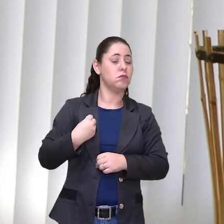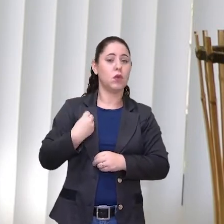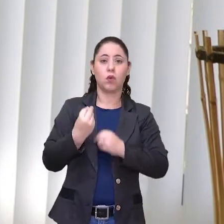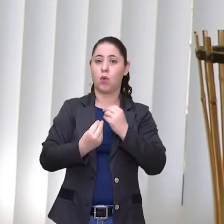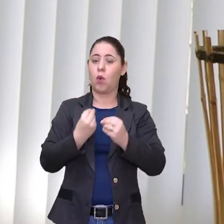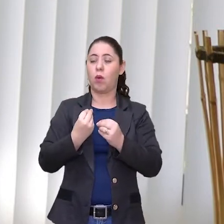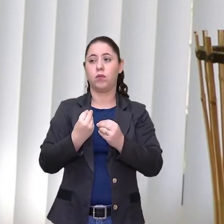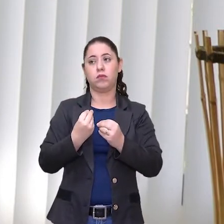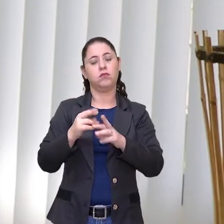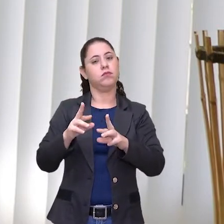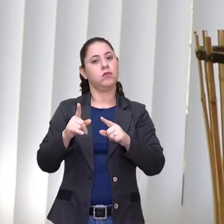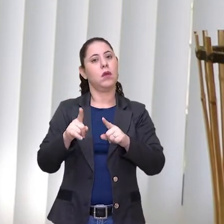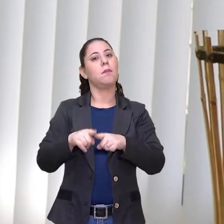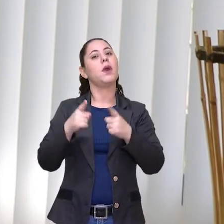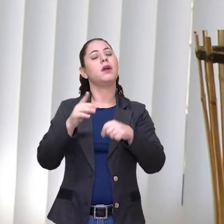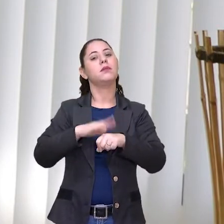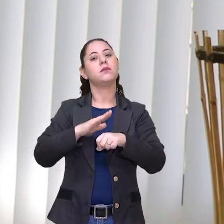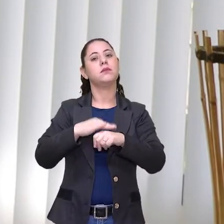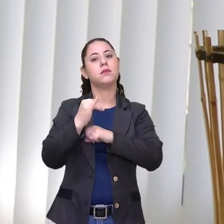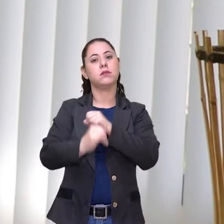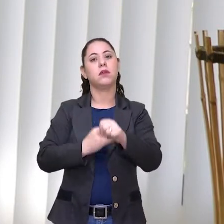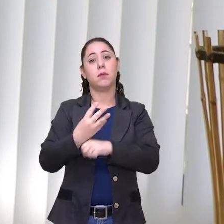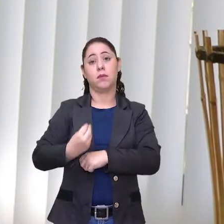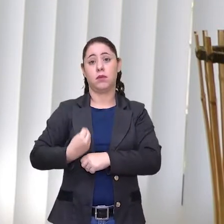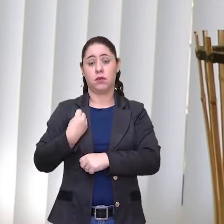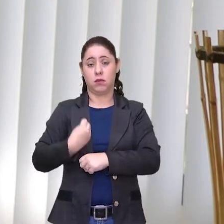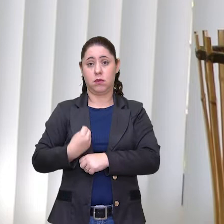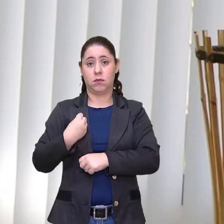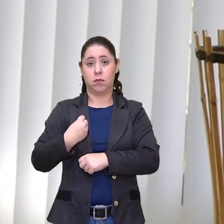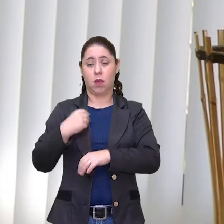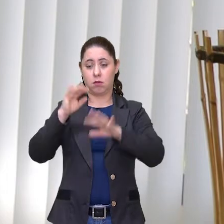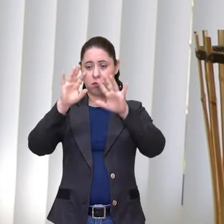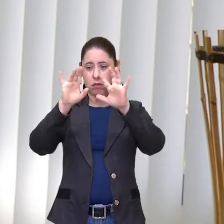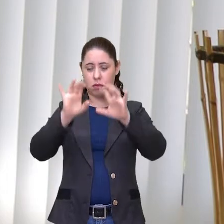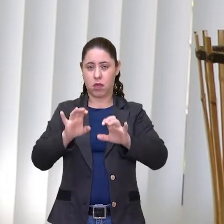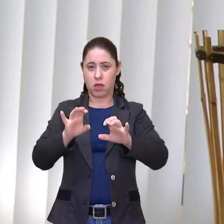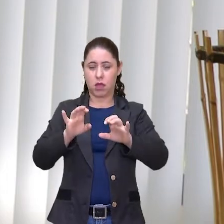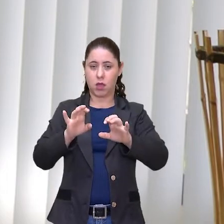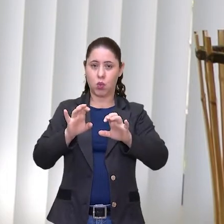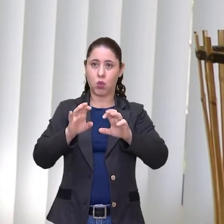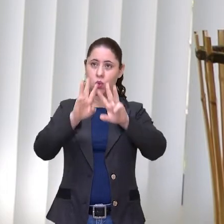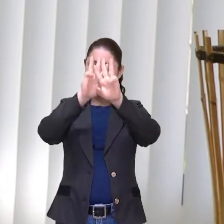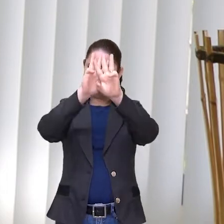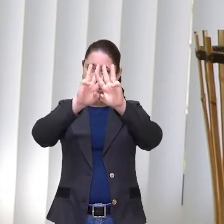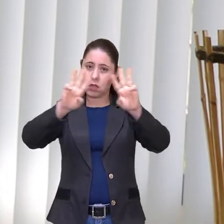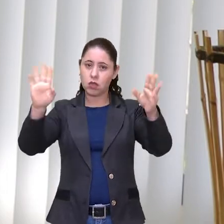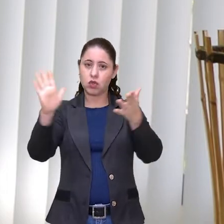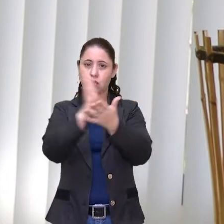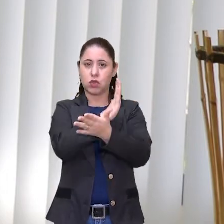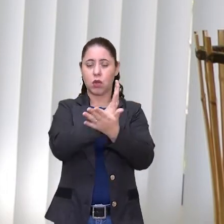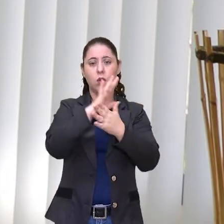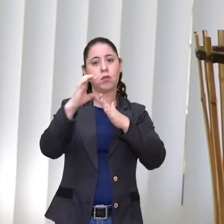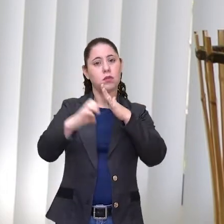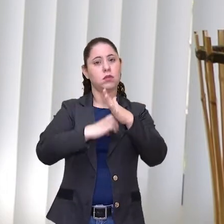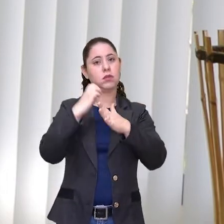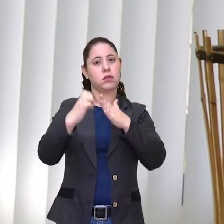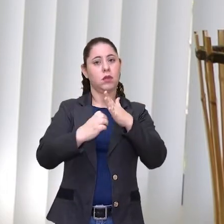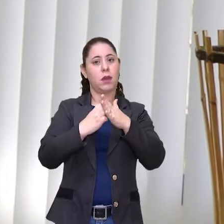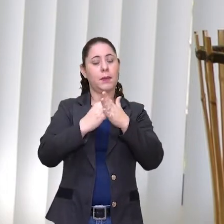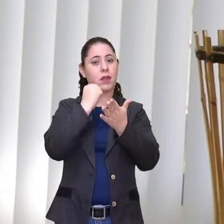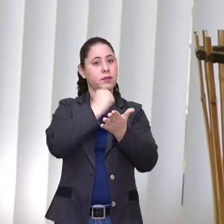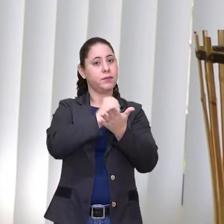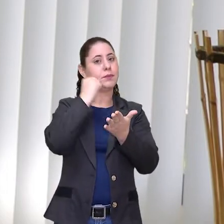sim, mas só como exceção. Para participar então do leilão eletrônico, basta acessar o site de algumas das